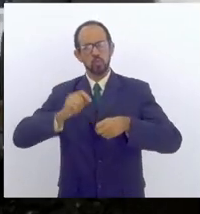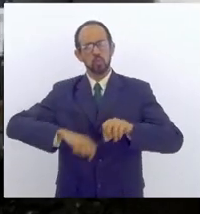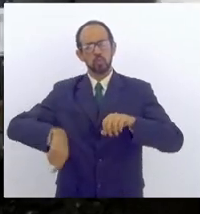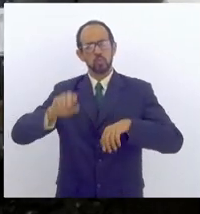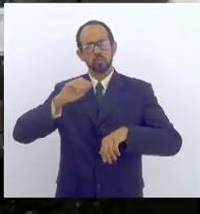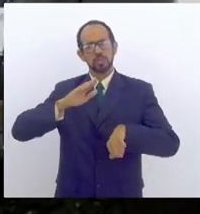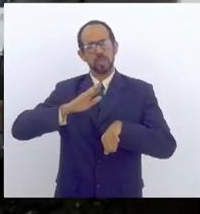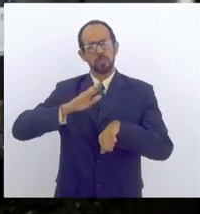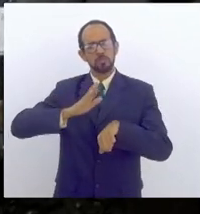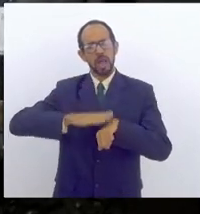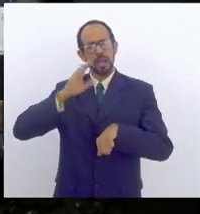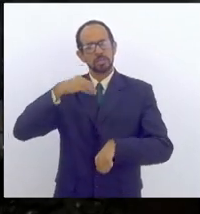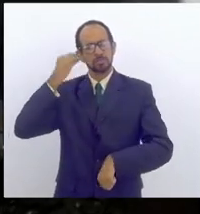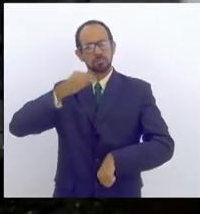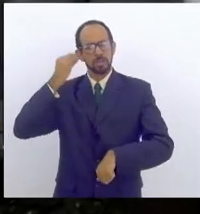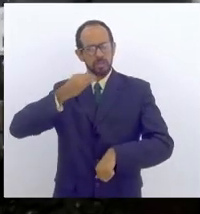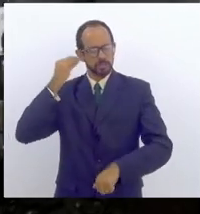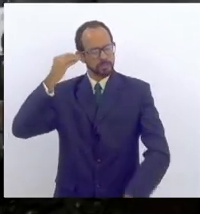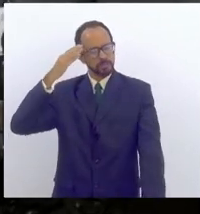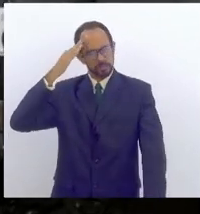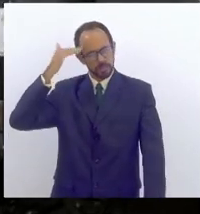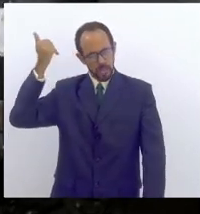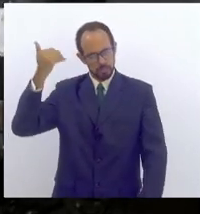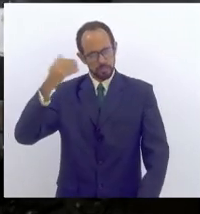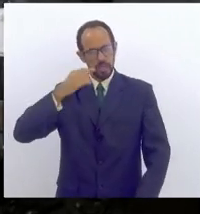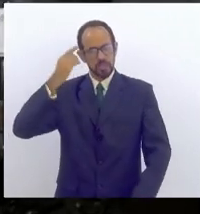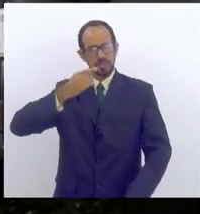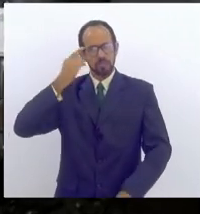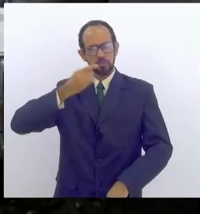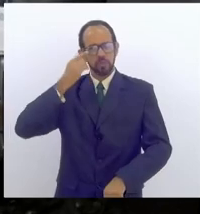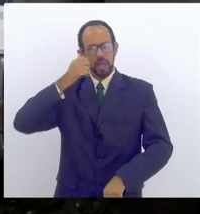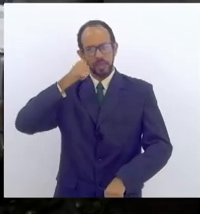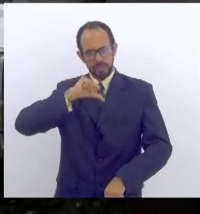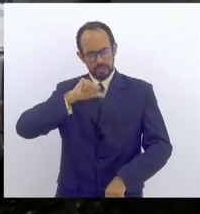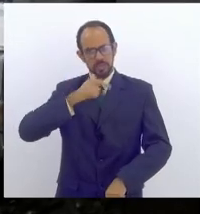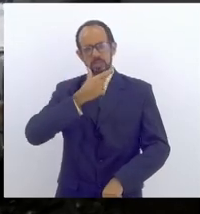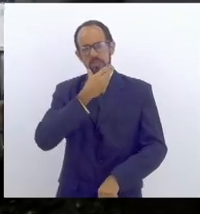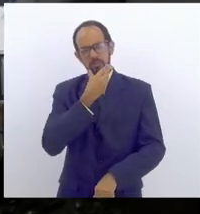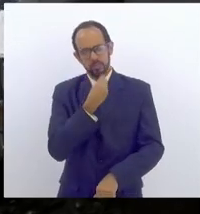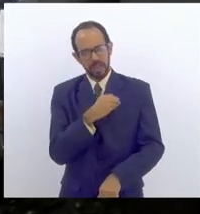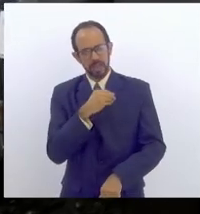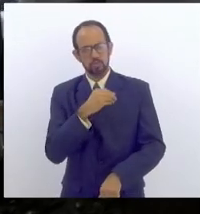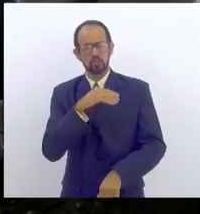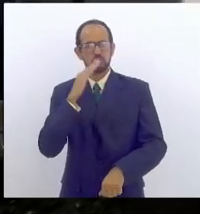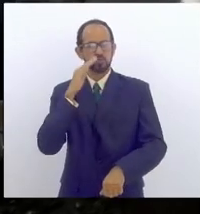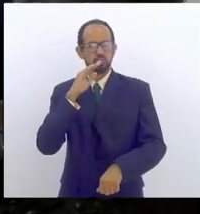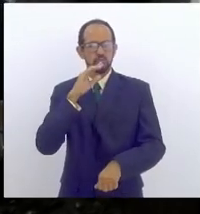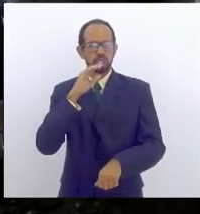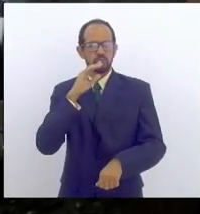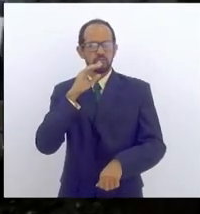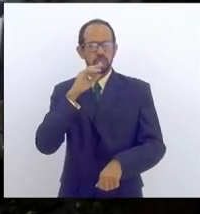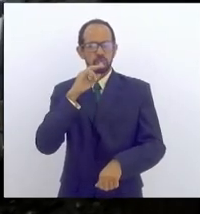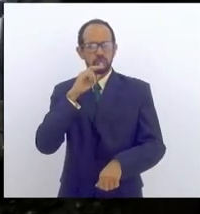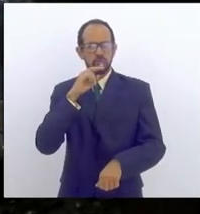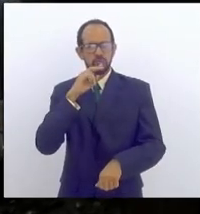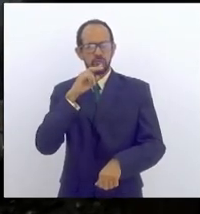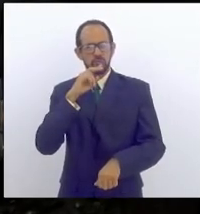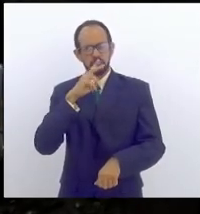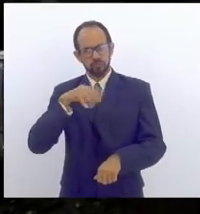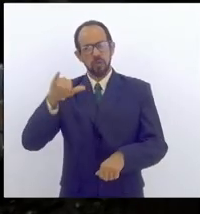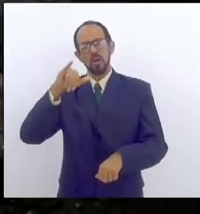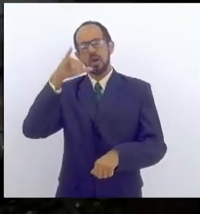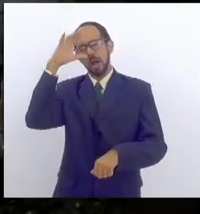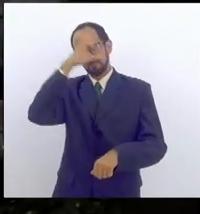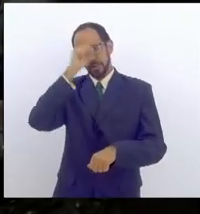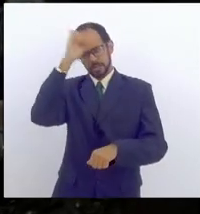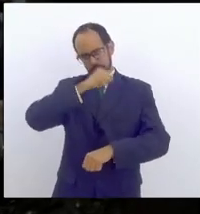já têm conhecimento. As deputadas e deputados novos vão rapidamente se inteirar, já devem ter se